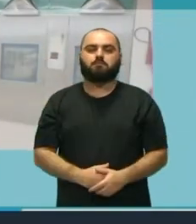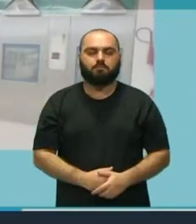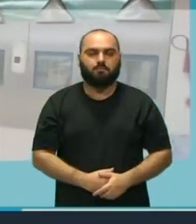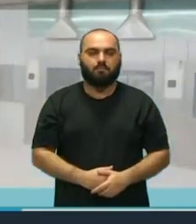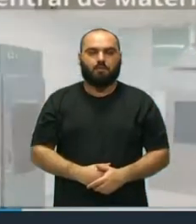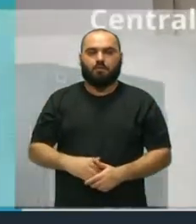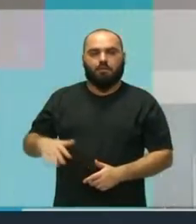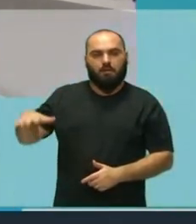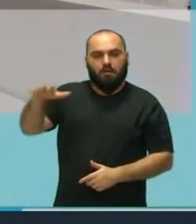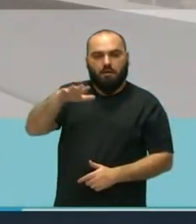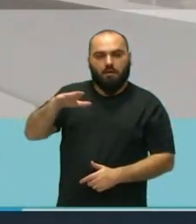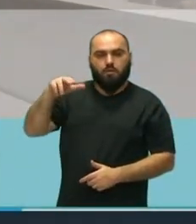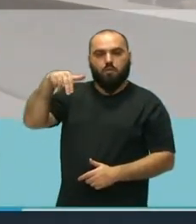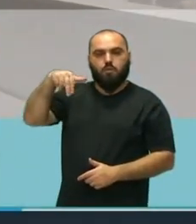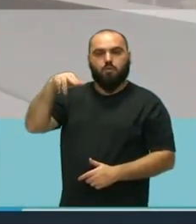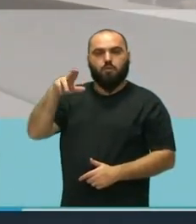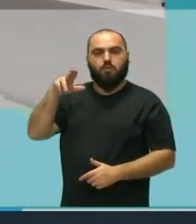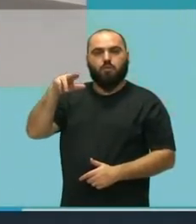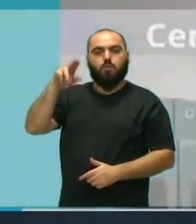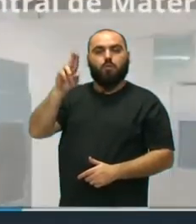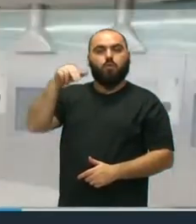toda a parte da UNACOM,